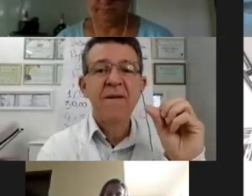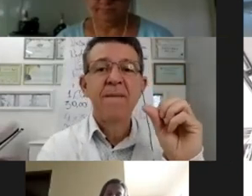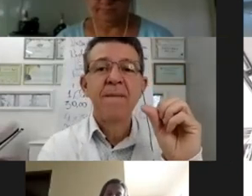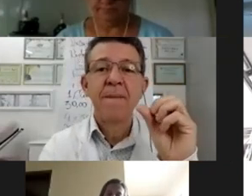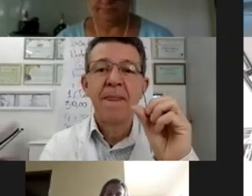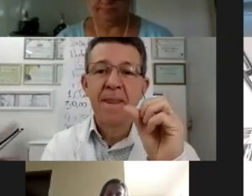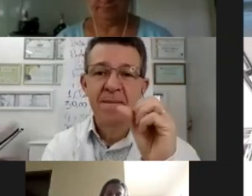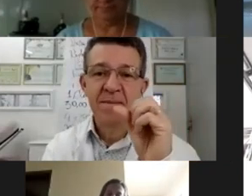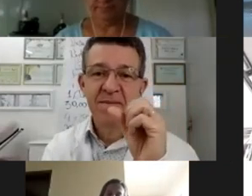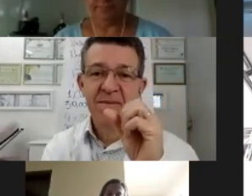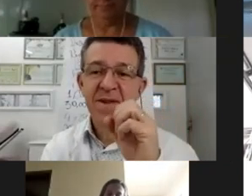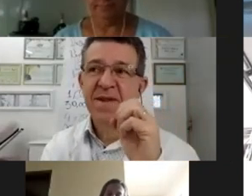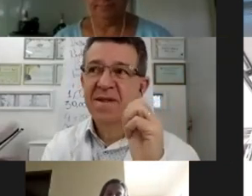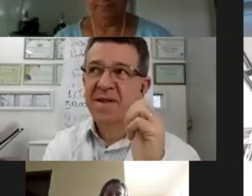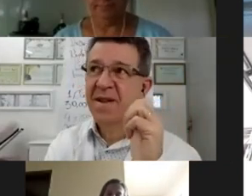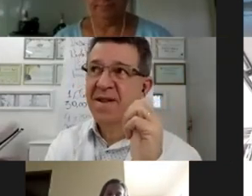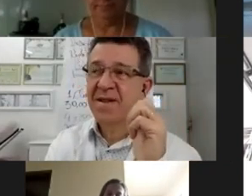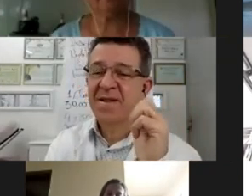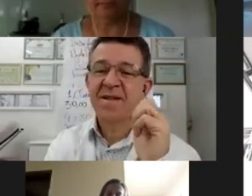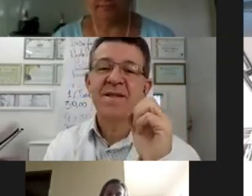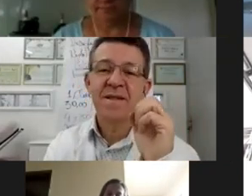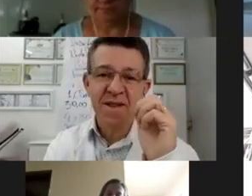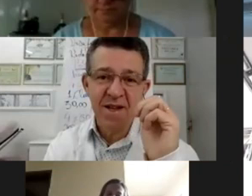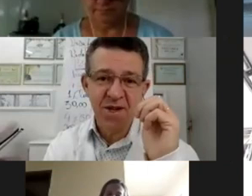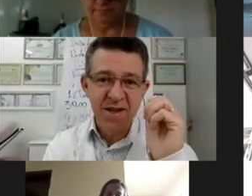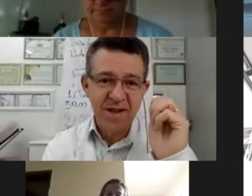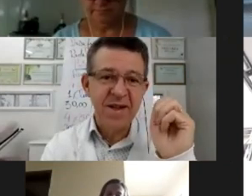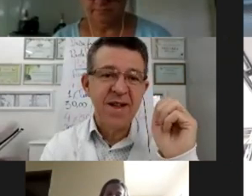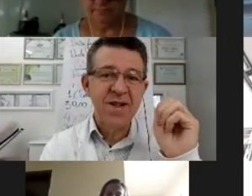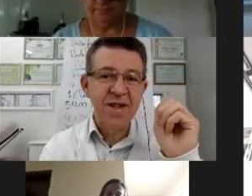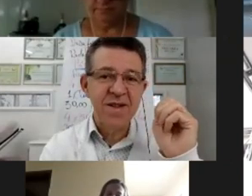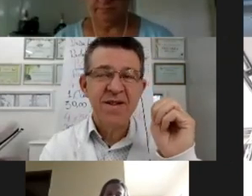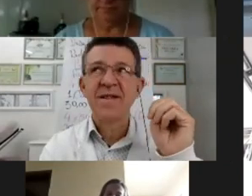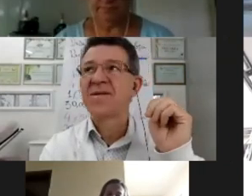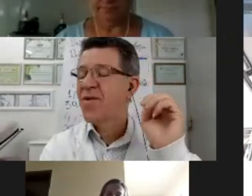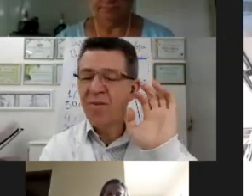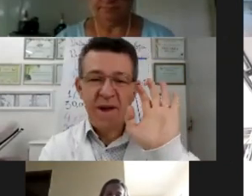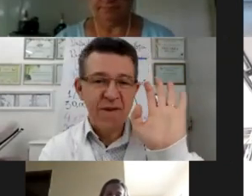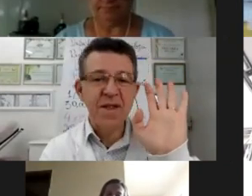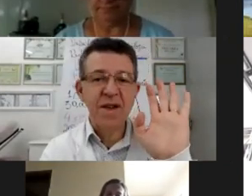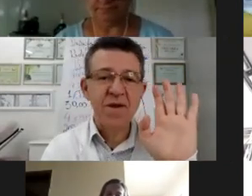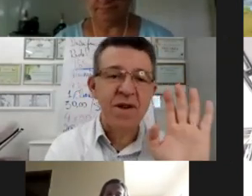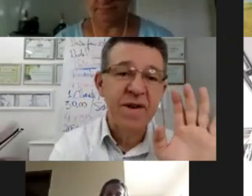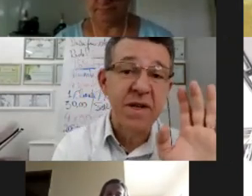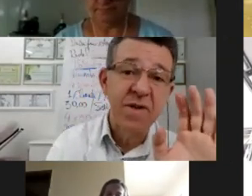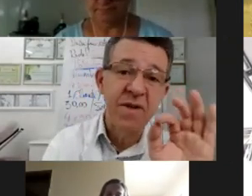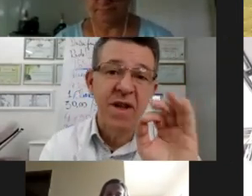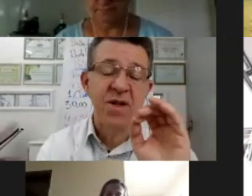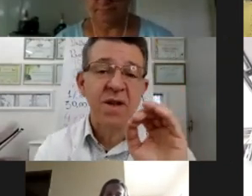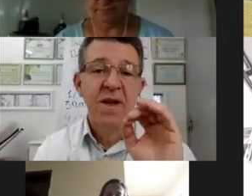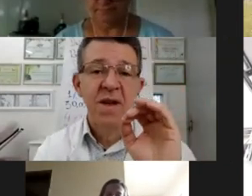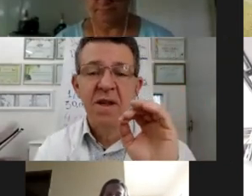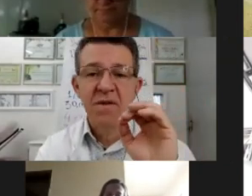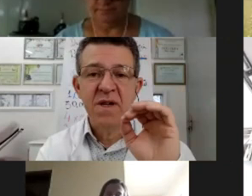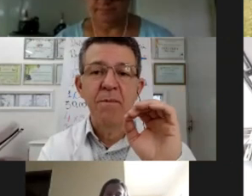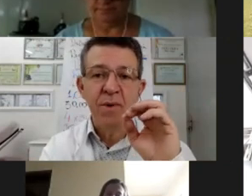se eu comprei pelo menos o curso certo, porque na hora de comprar Entendi, foi uma entendi. confusão danada. Tudo bem, fica tranquila,